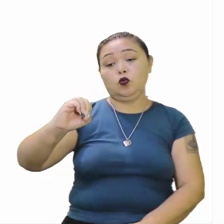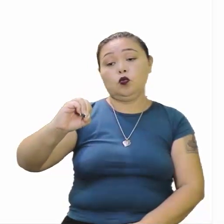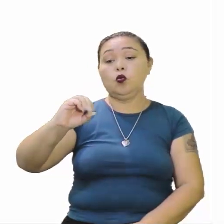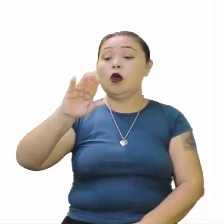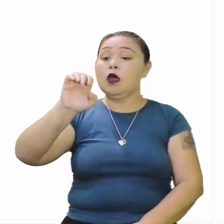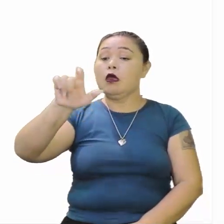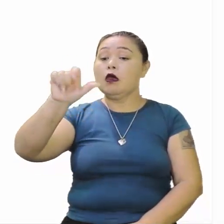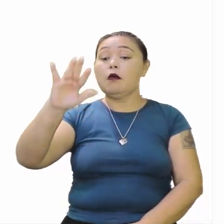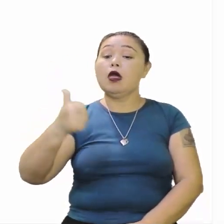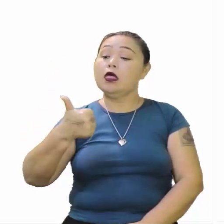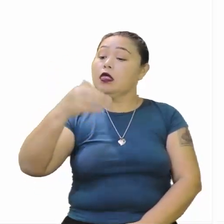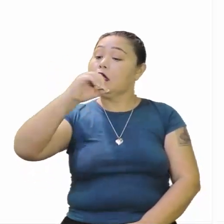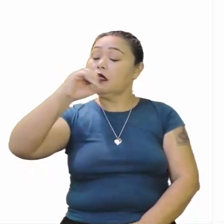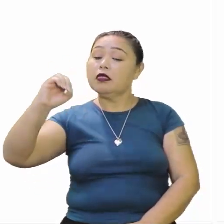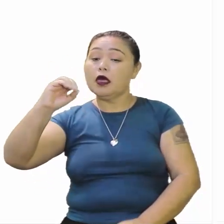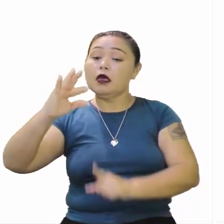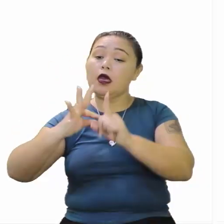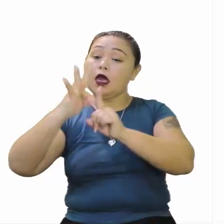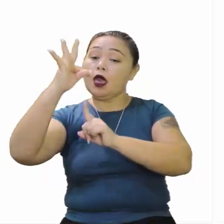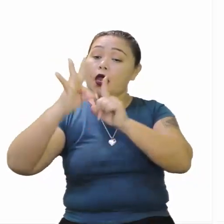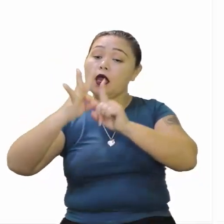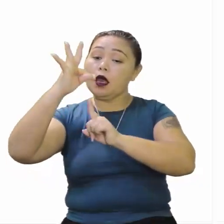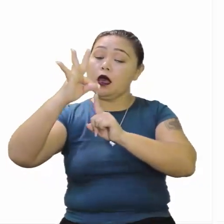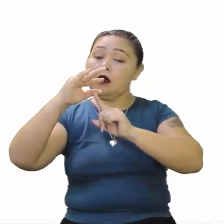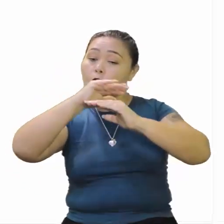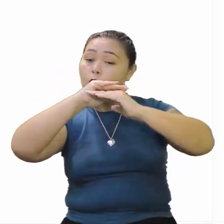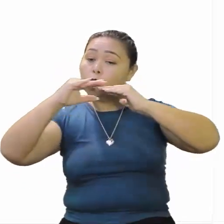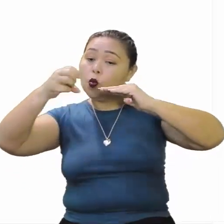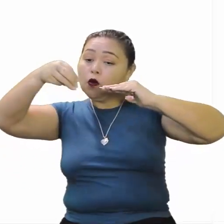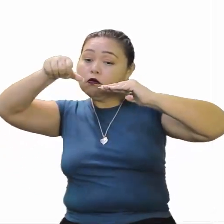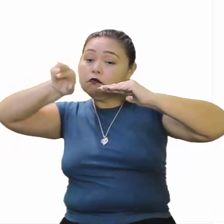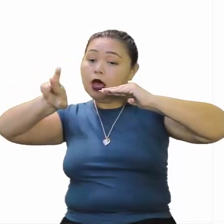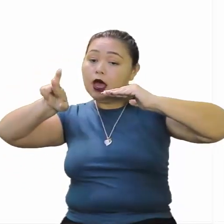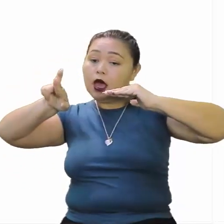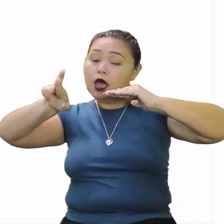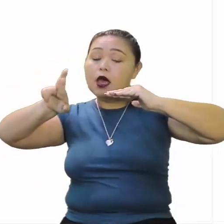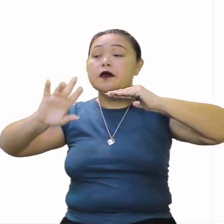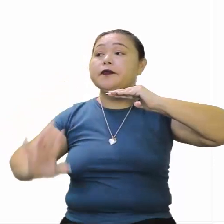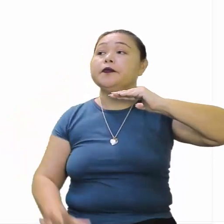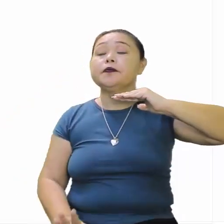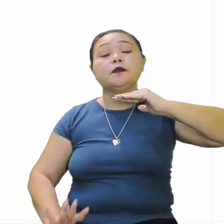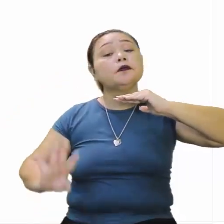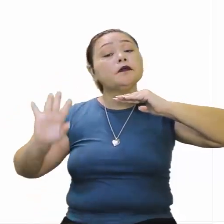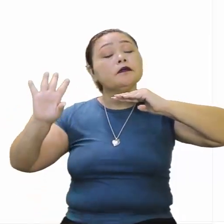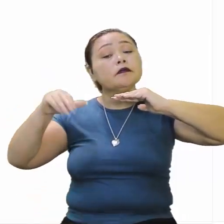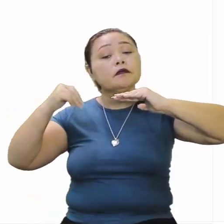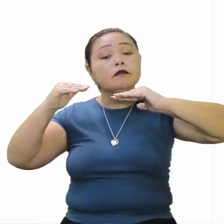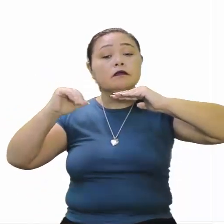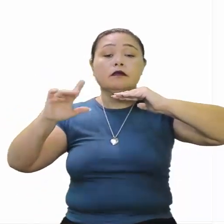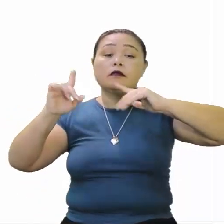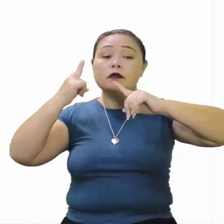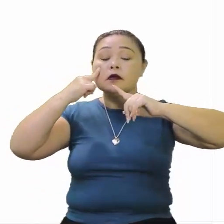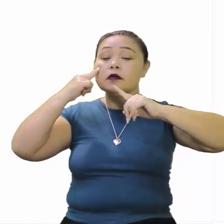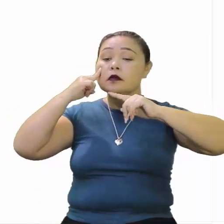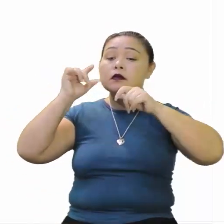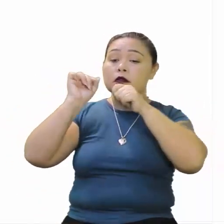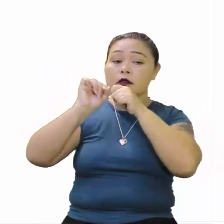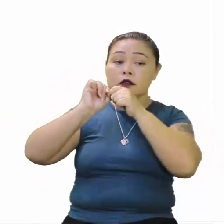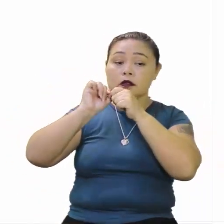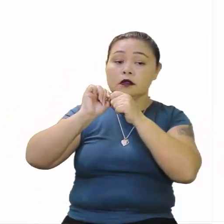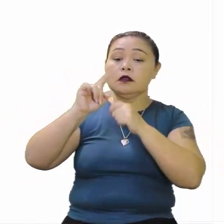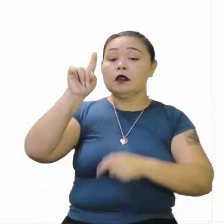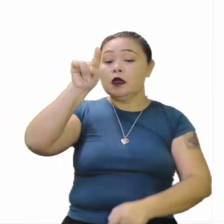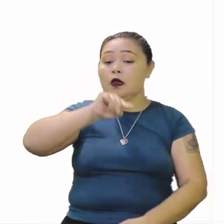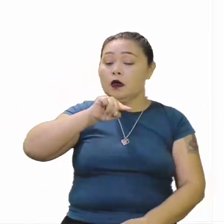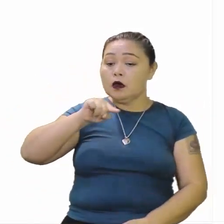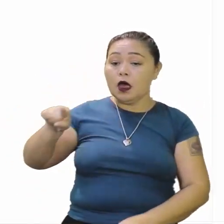ebulição, 100 graus, considerando ao nível do mar. Então, na vertical eu tenho a temperatura, na horizontal eu